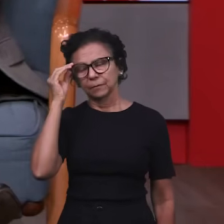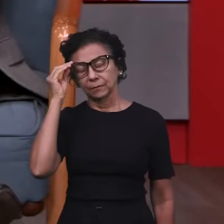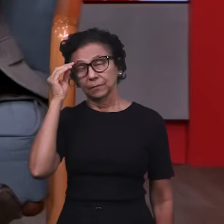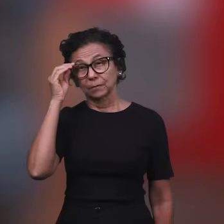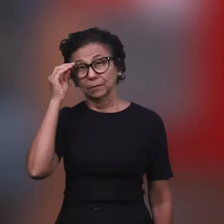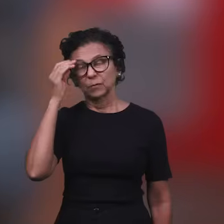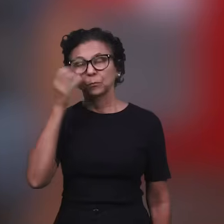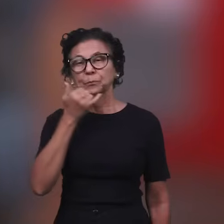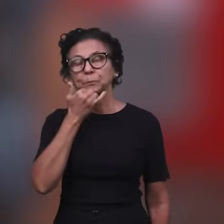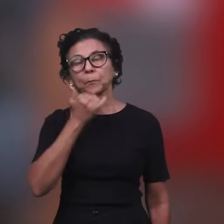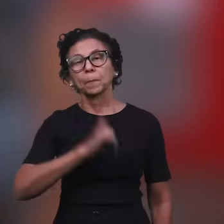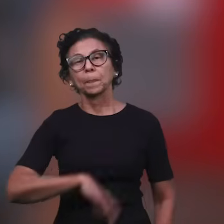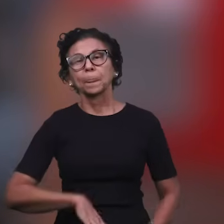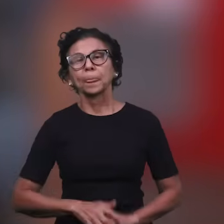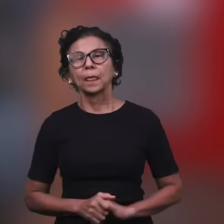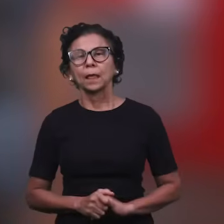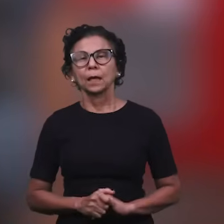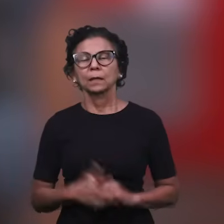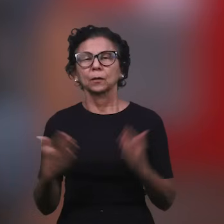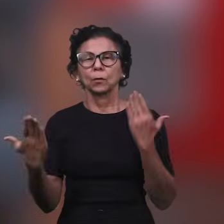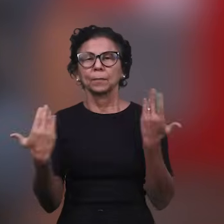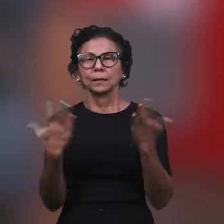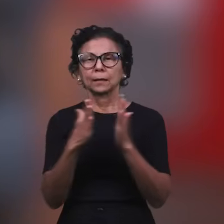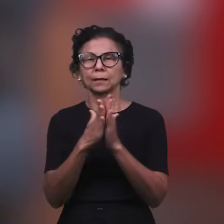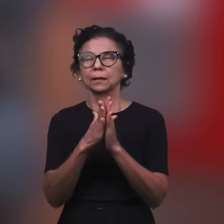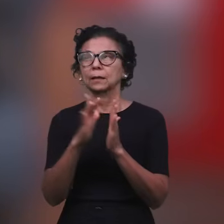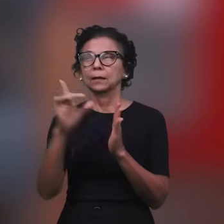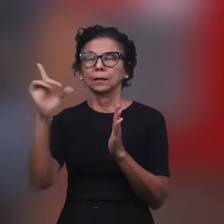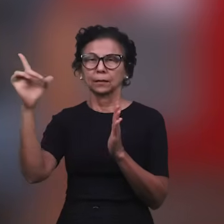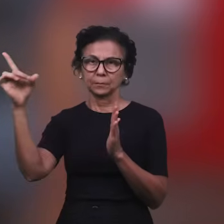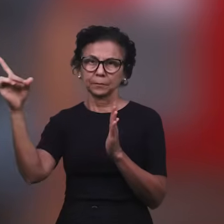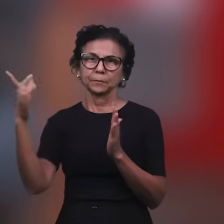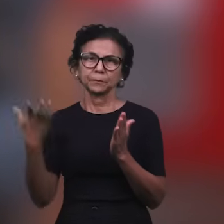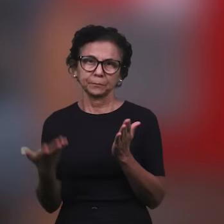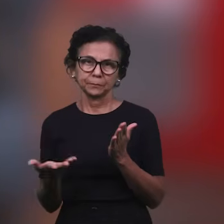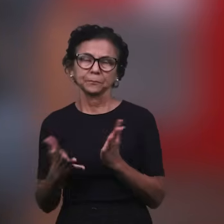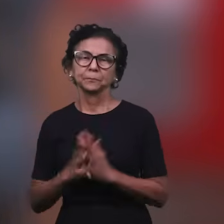espada, ela é tipo da palavra, não é?